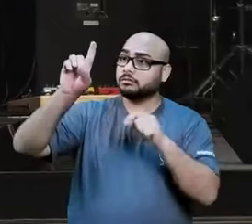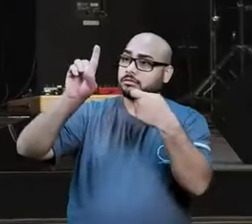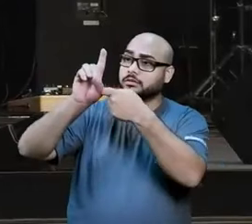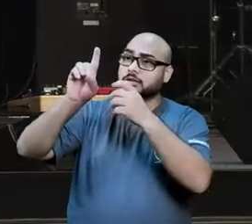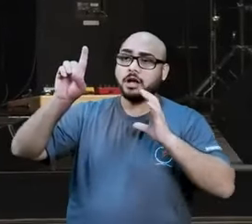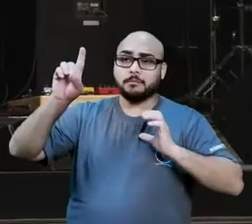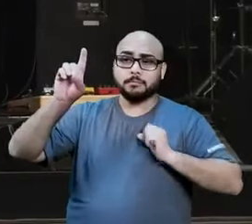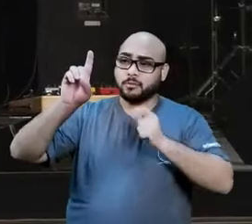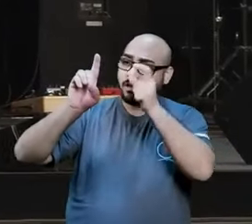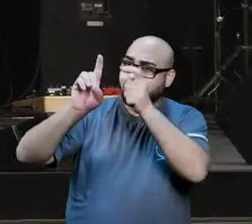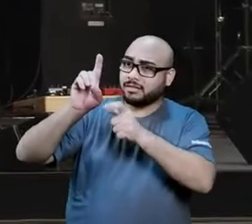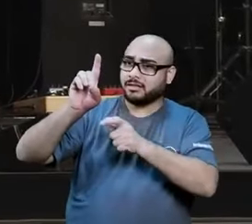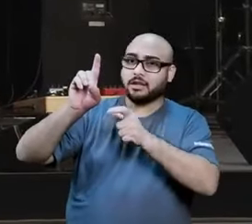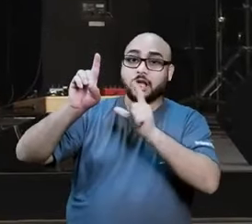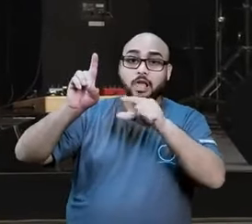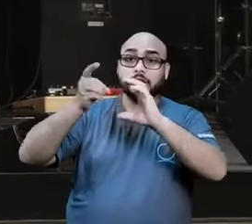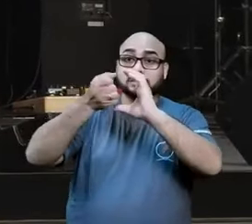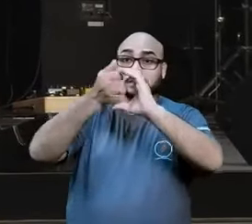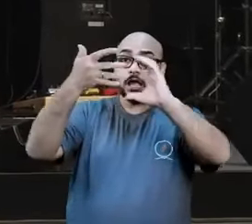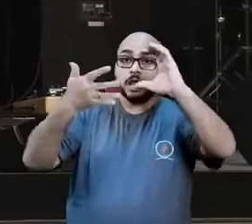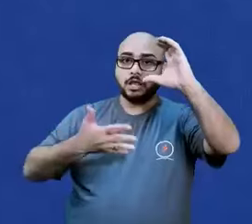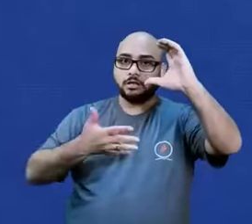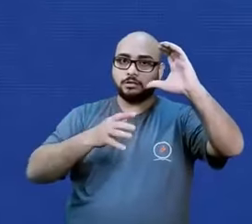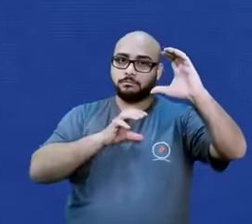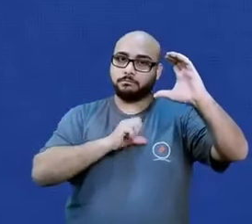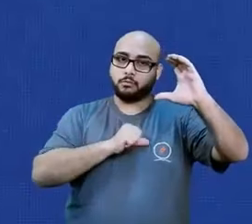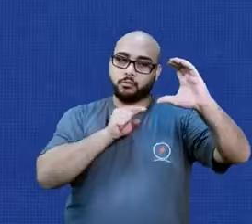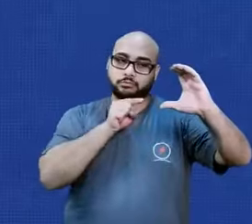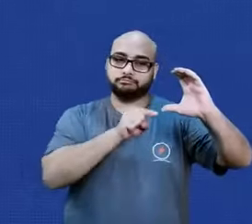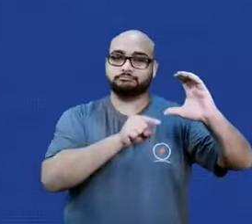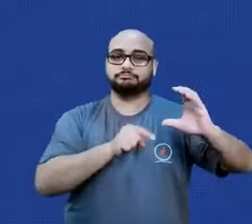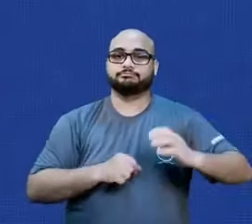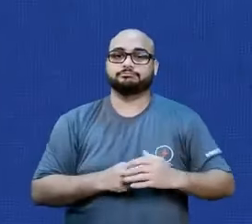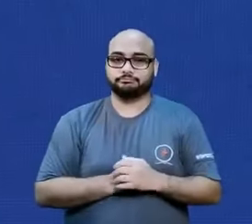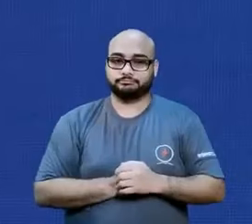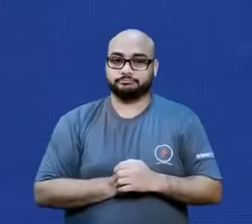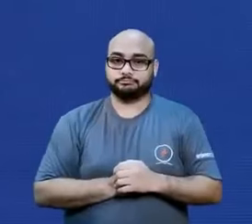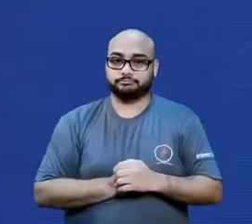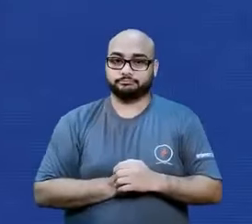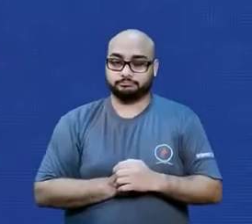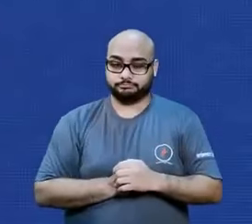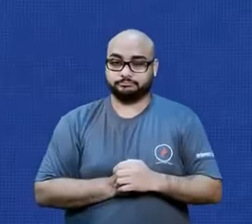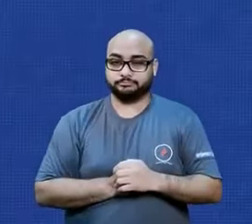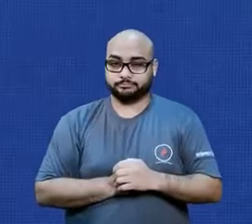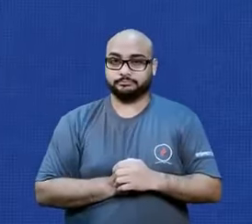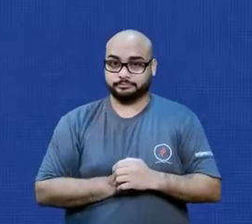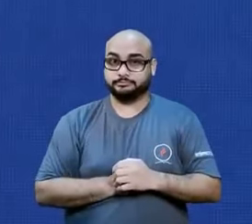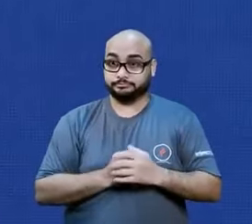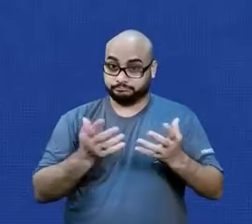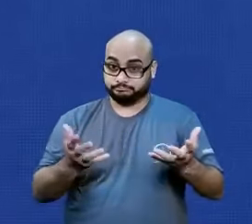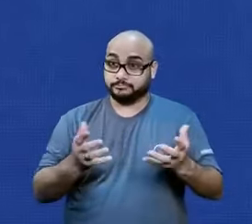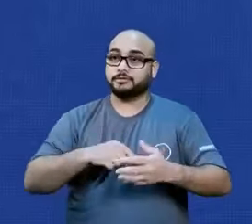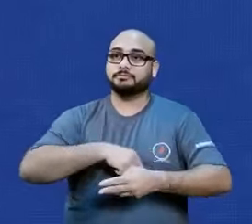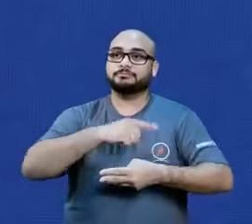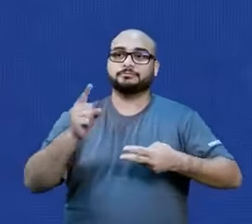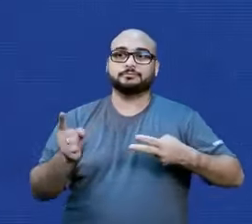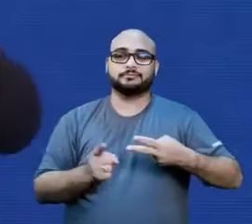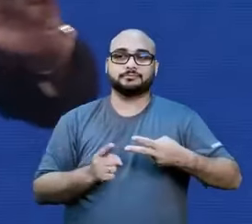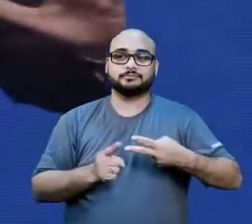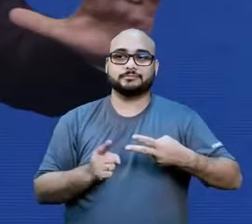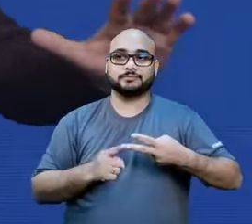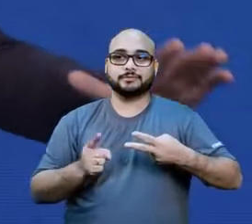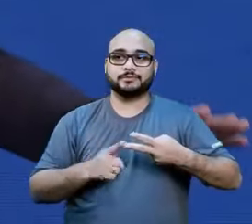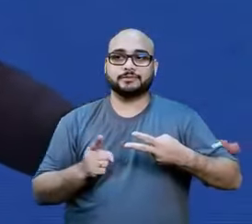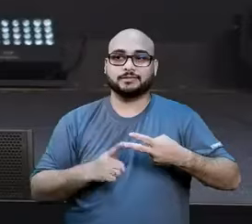baseado nessa marca do seu caráter que é o amor segundo a marca do caráter que é a ação de Deus Deus